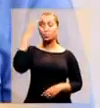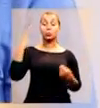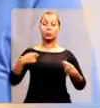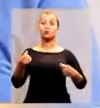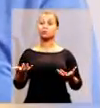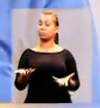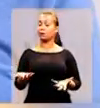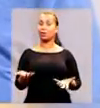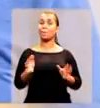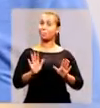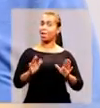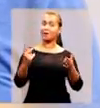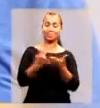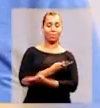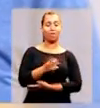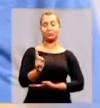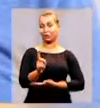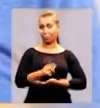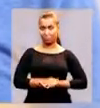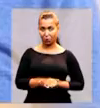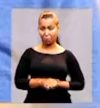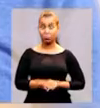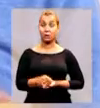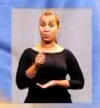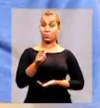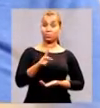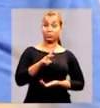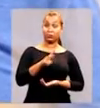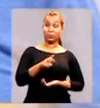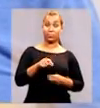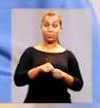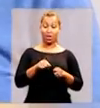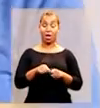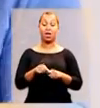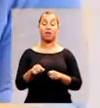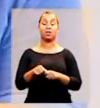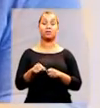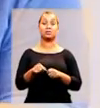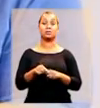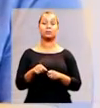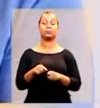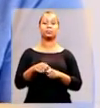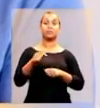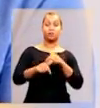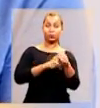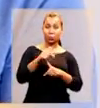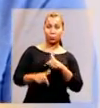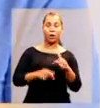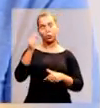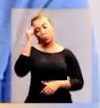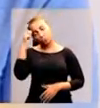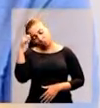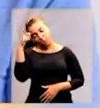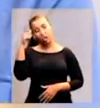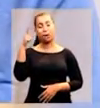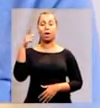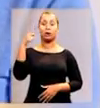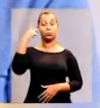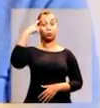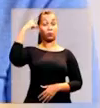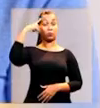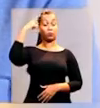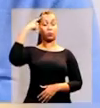precisa e quer. Agora, não é assim que acontece. Quando você exercita suas atividades culturais,